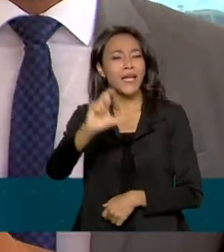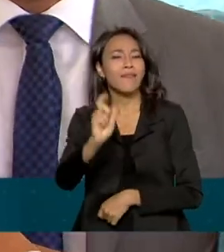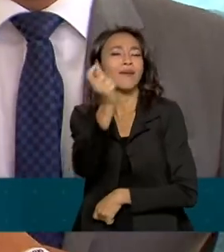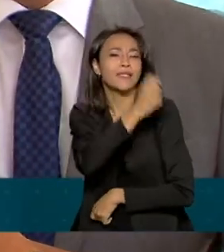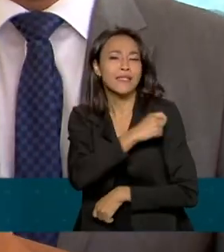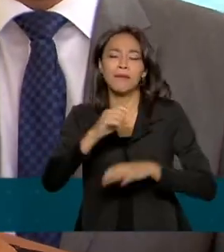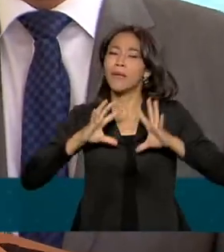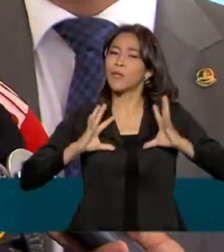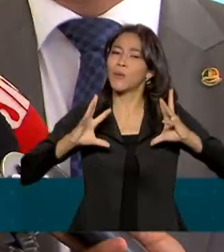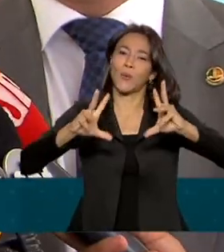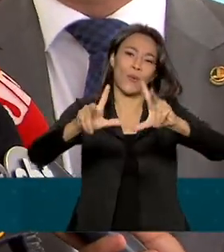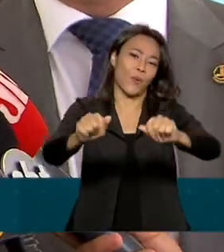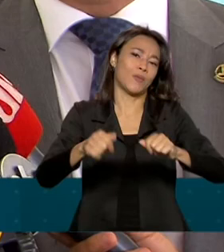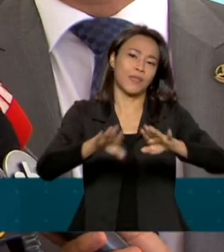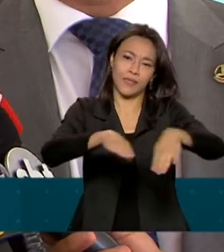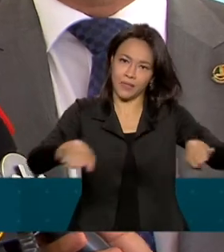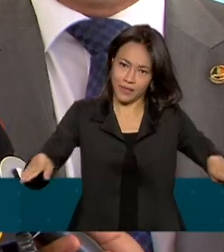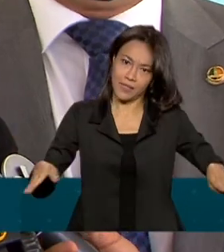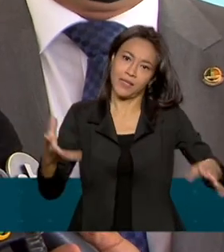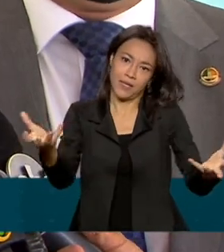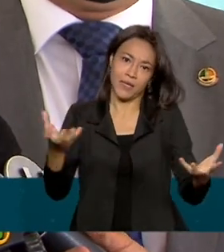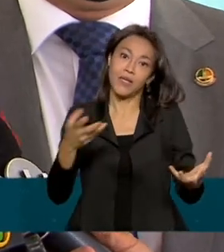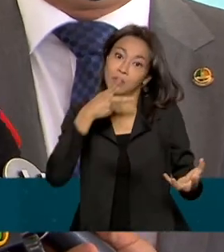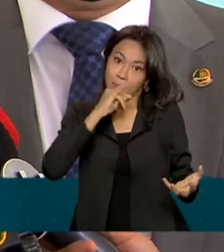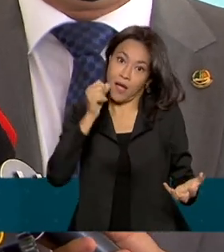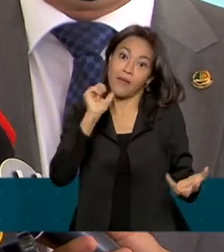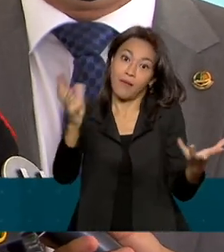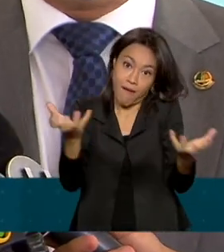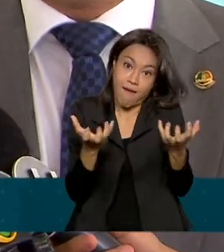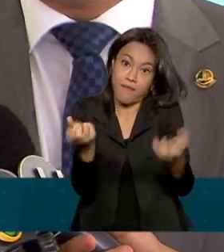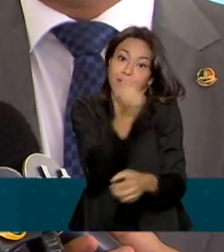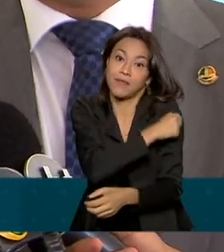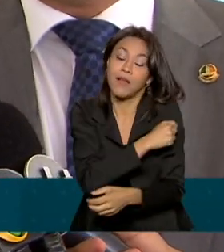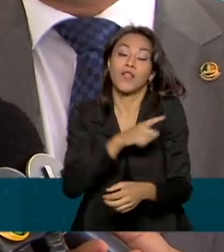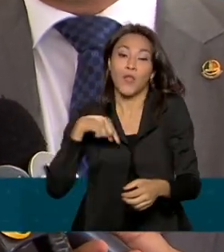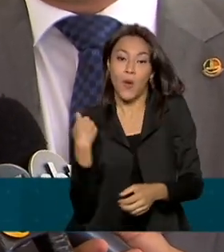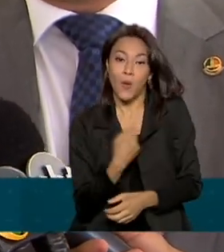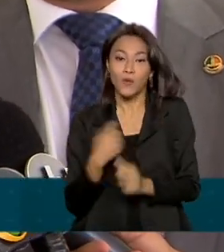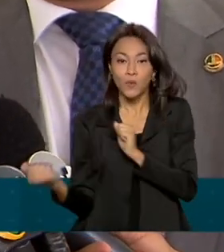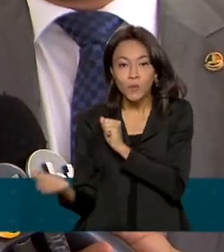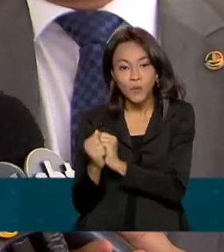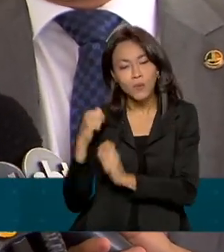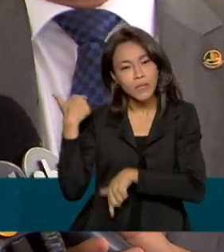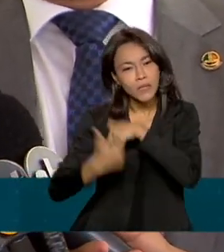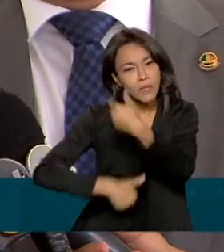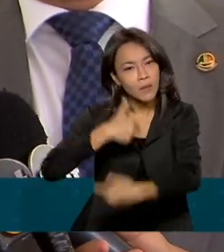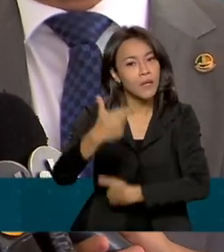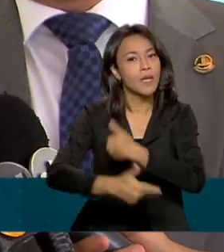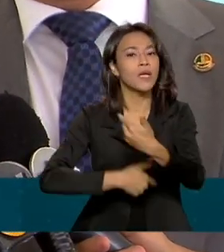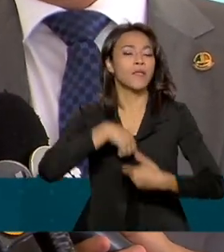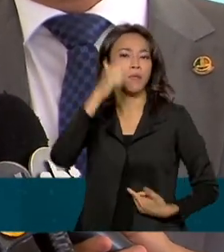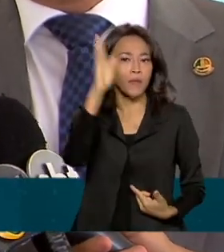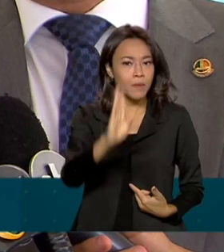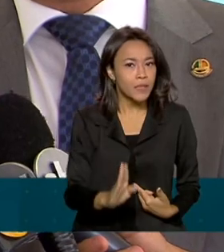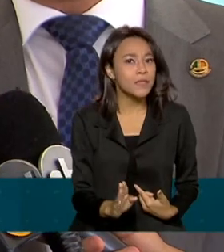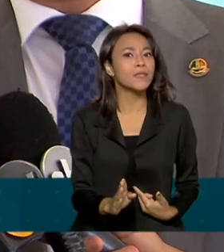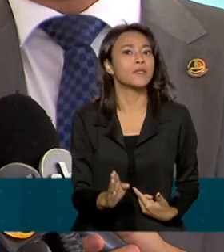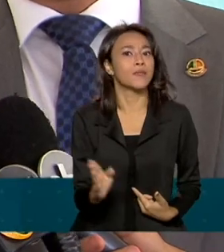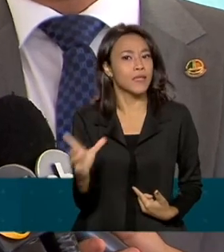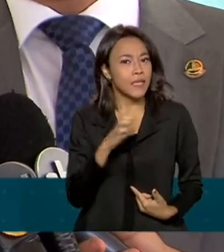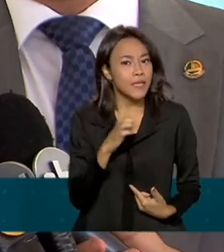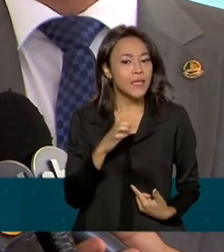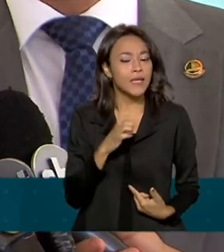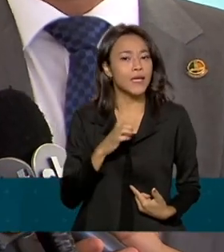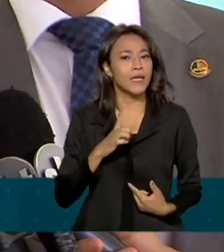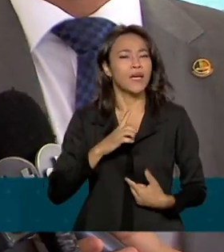vacinar seus filhos. Estamos aqui trabalhando juntos, muito empenhados, para que o Brasil ele sofra uma